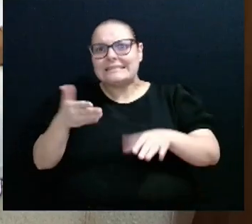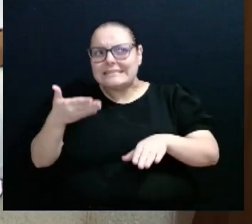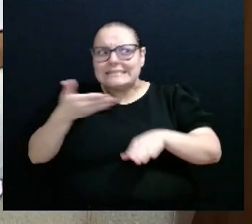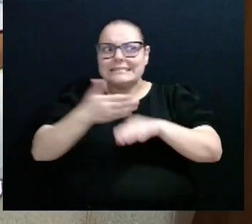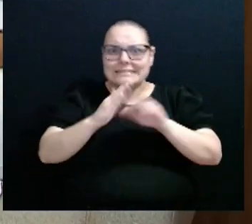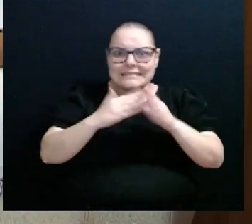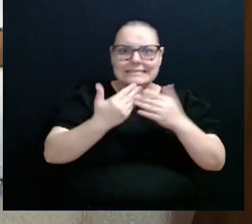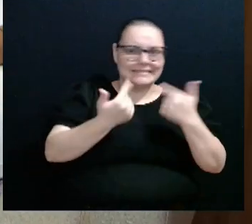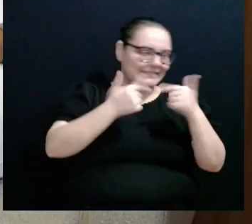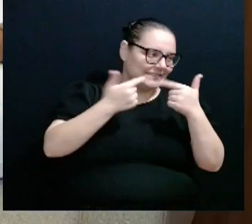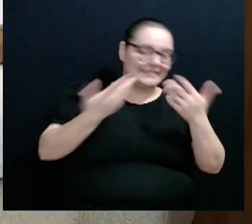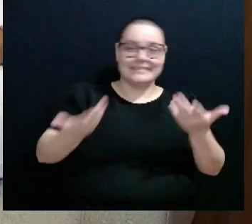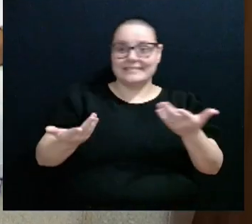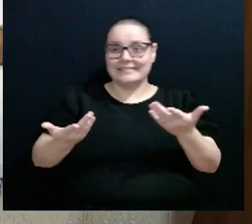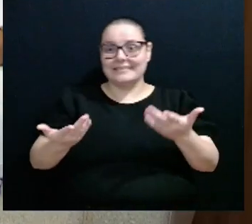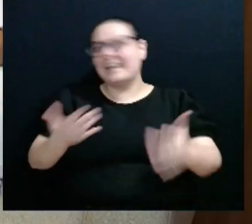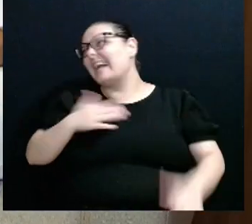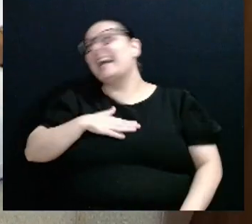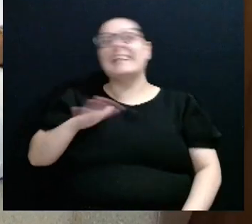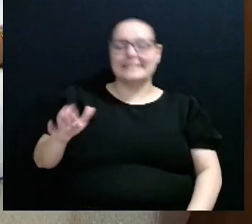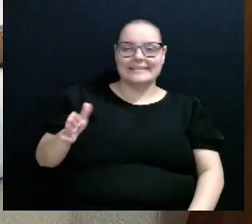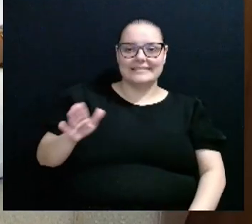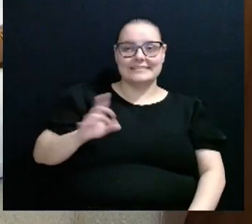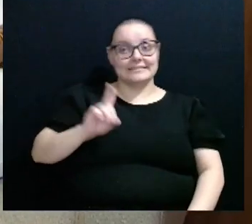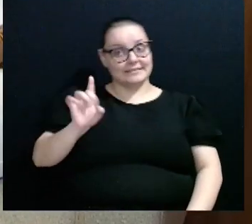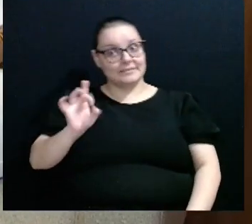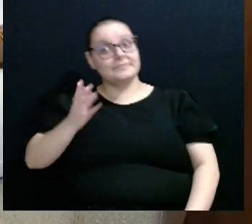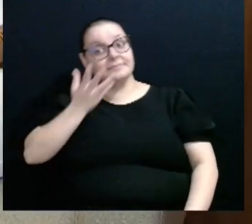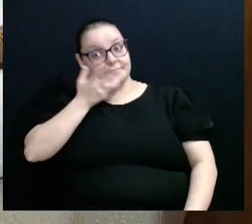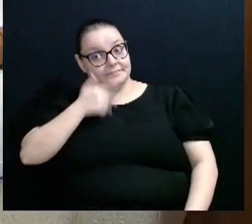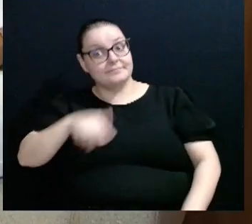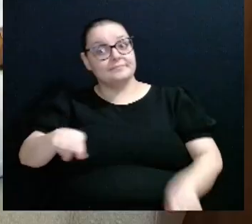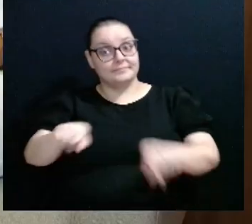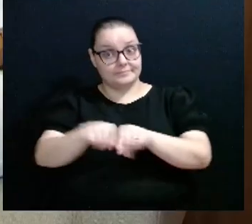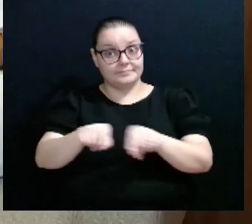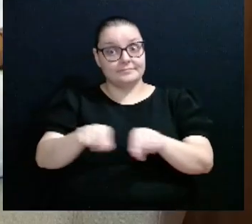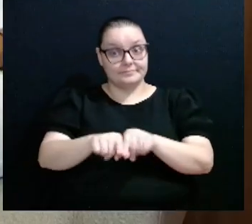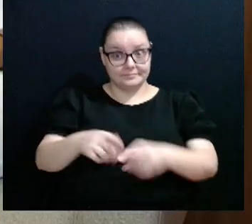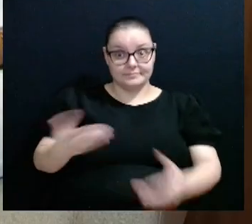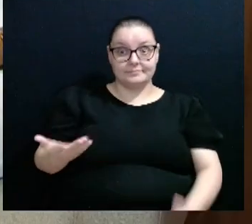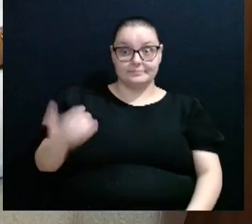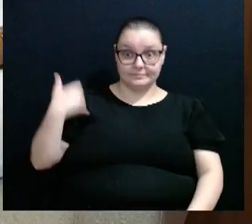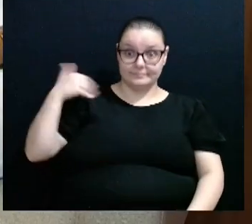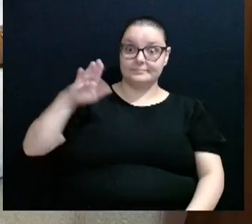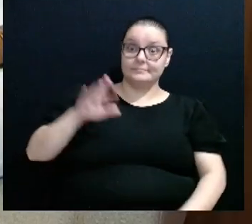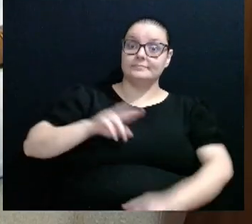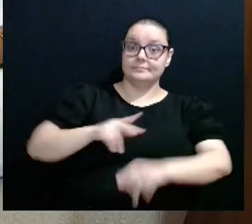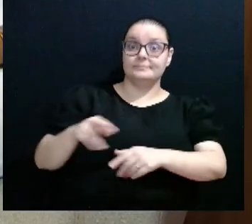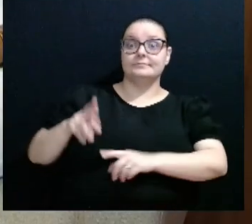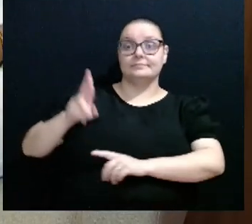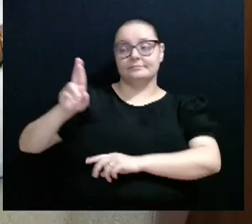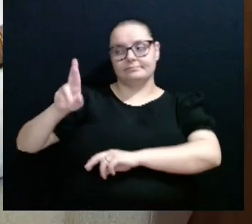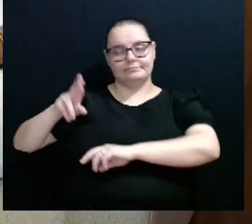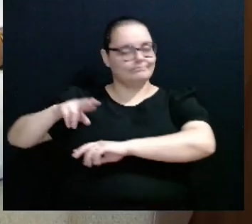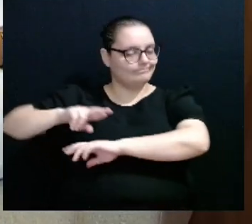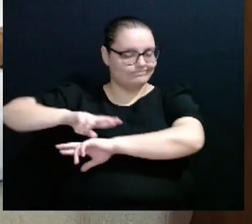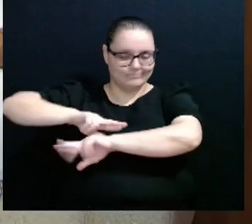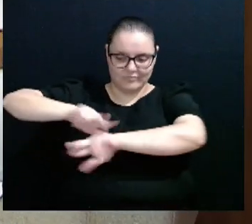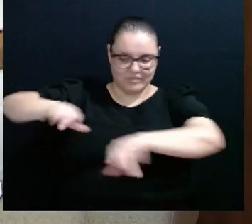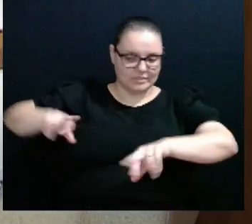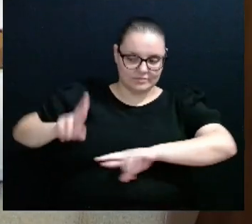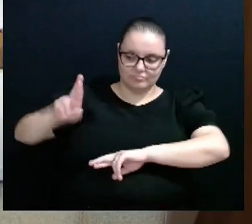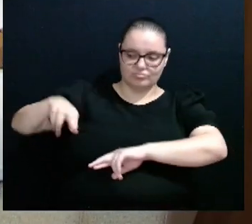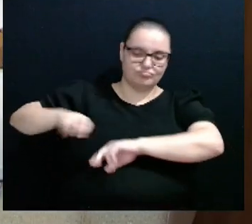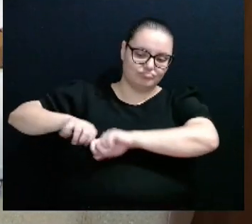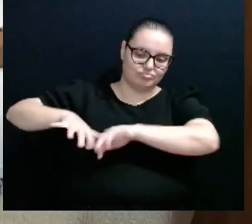não gosto. Não só a criança, mas os adolescentes também. Realmente são vários fatores que implicam nessa questão. Bom, e um